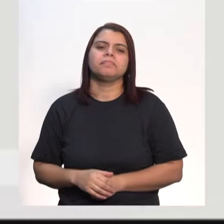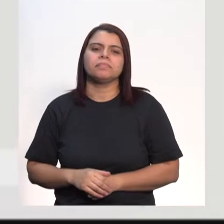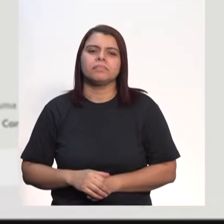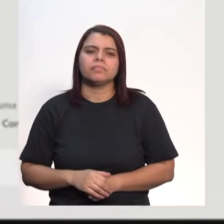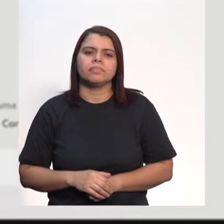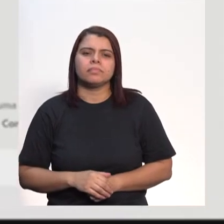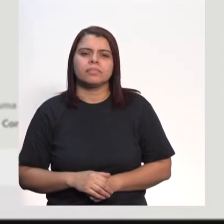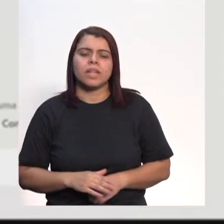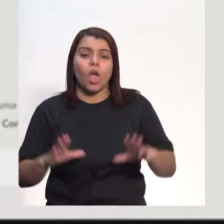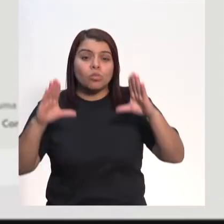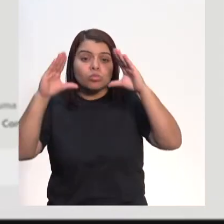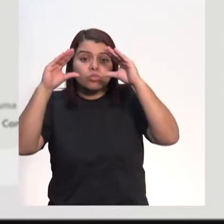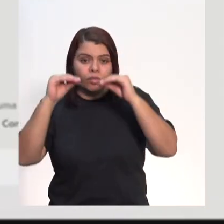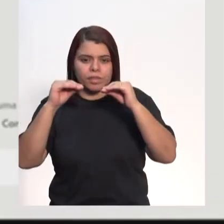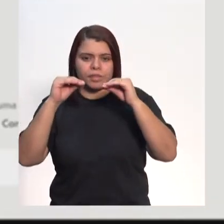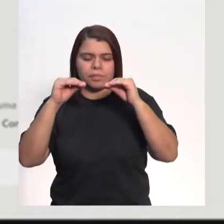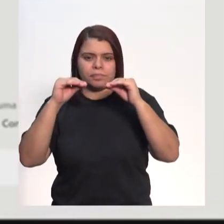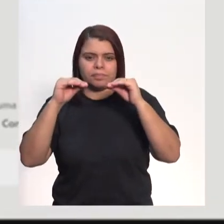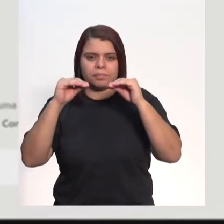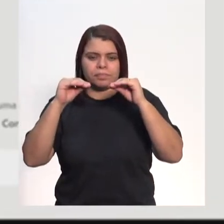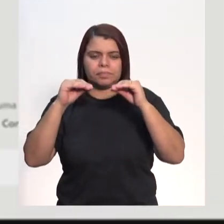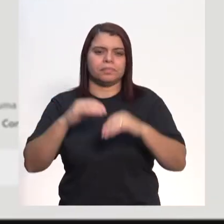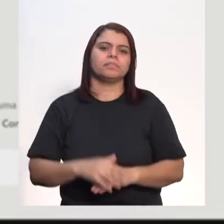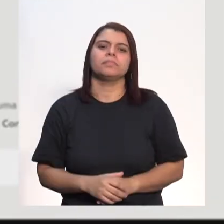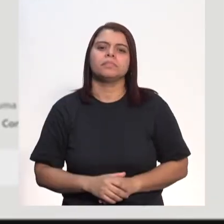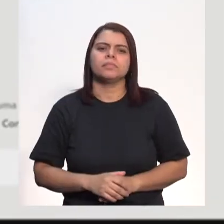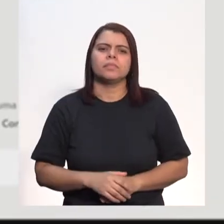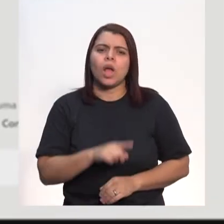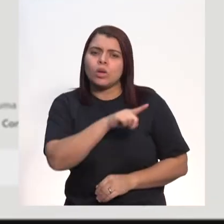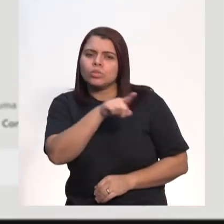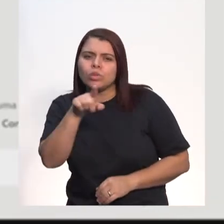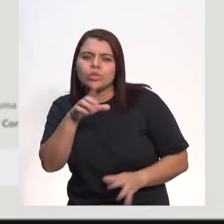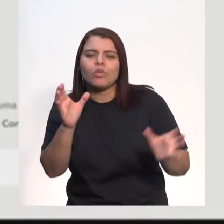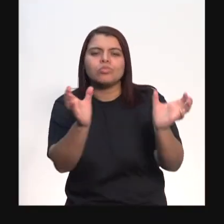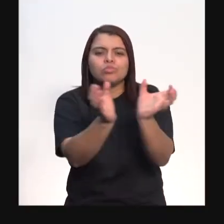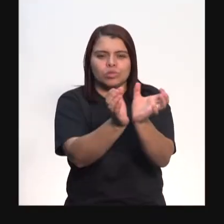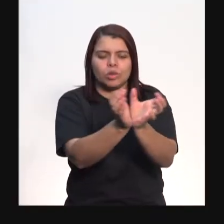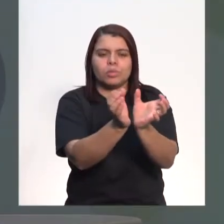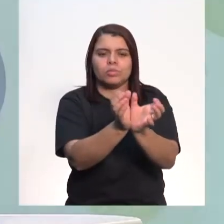Clique em Fechar. Pronto, o seu grupo está criado.